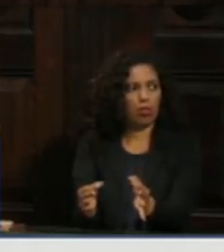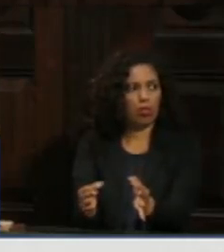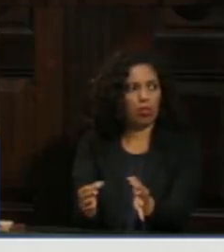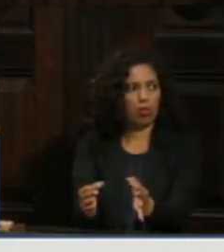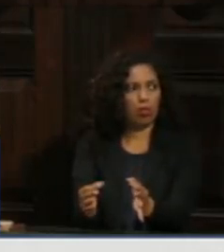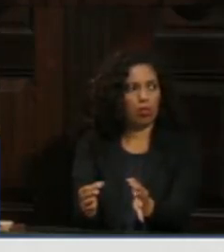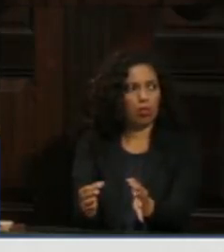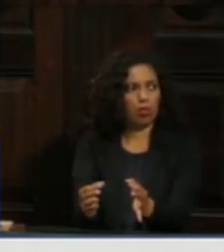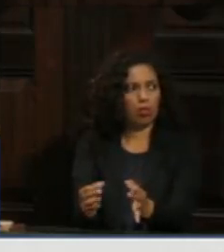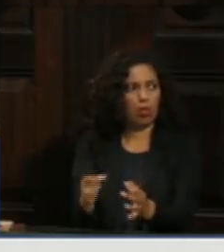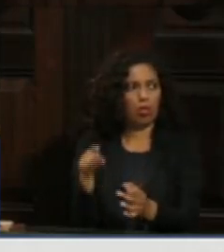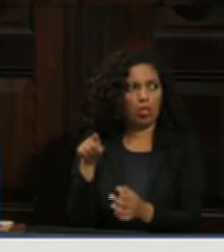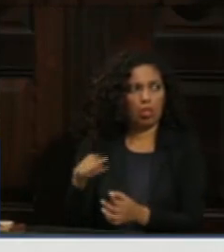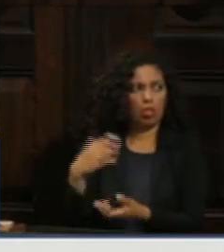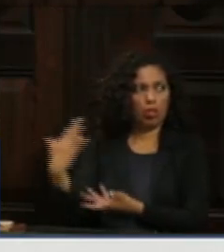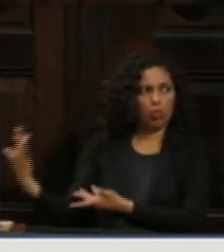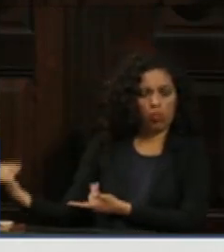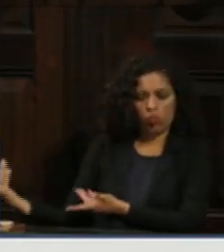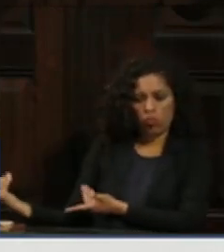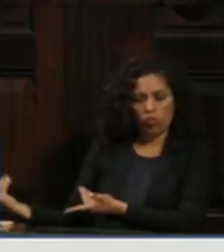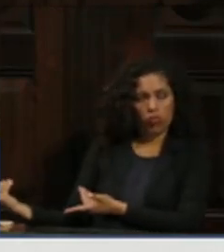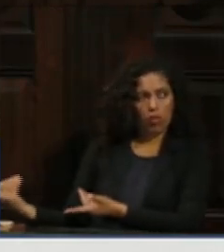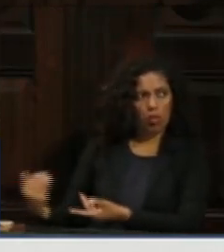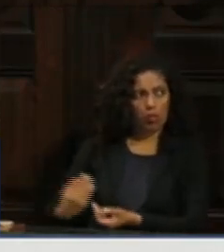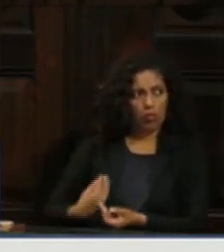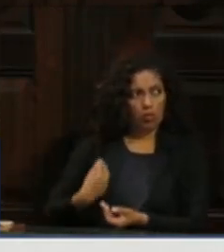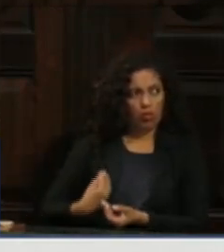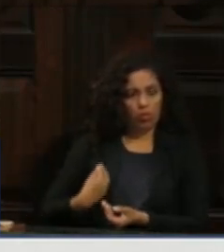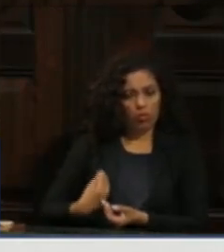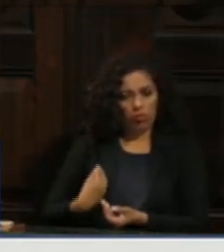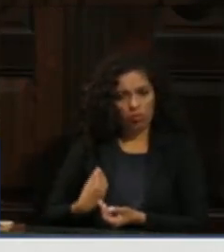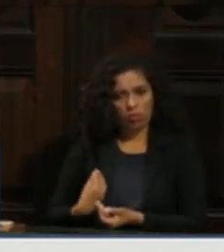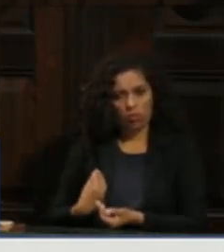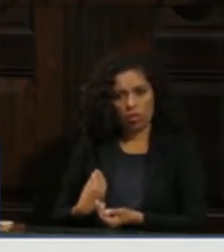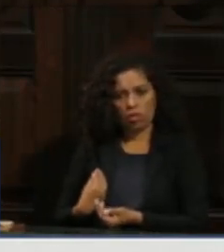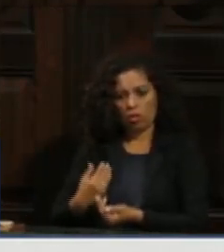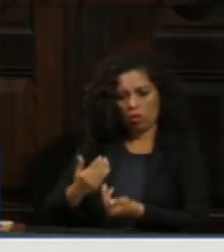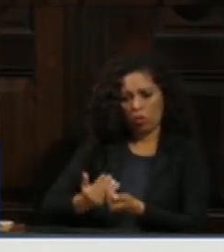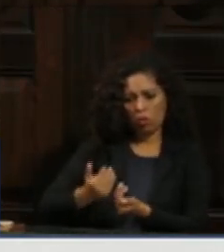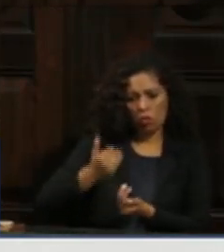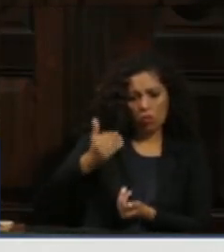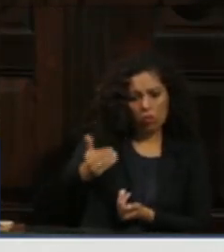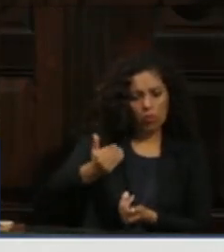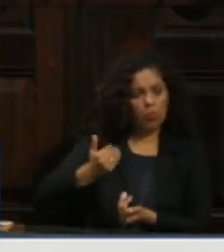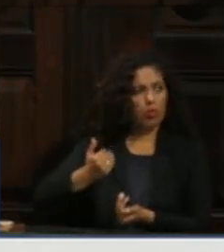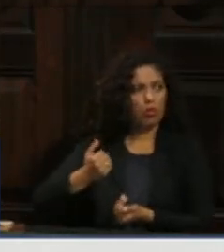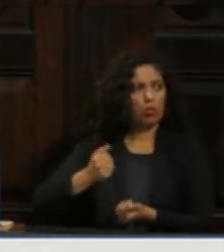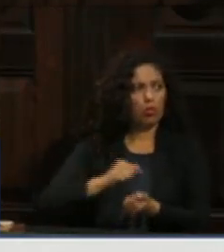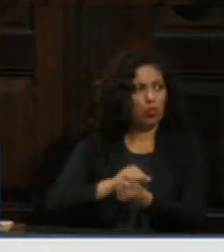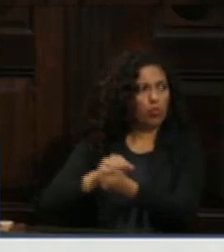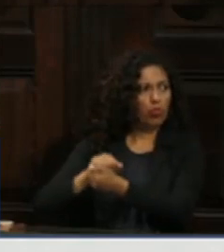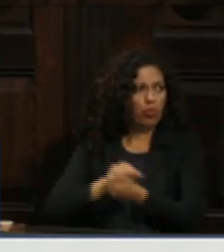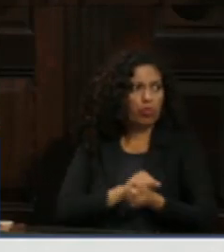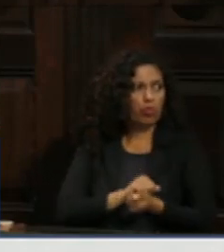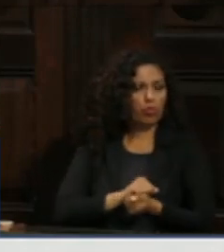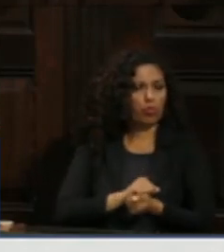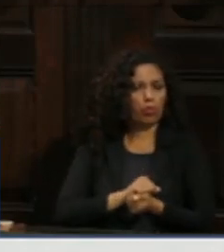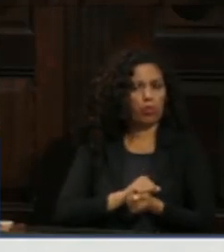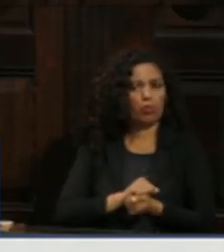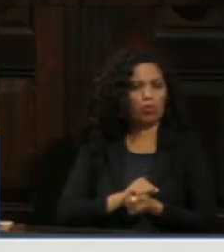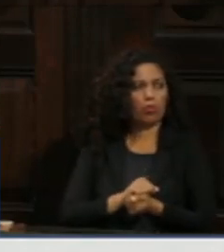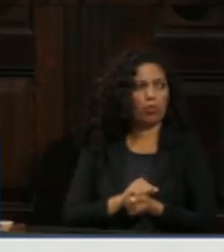Mas e o preço que ele paga até lá? Ah, mas e o preço que a população pagou? Ainda não está confirmado. Tem uma peça